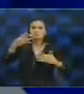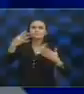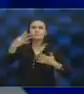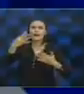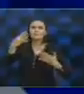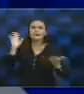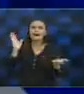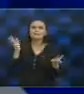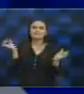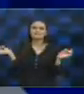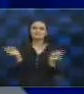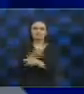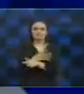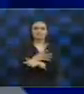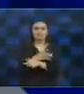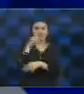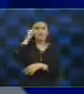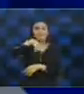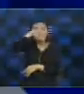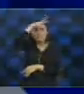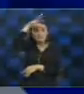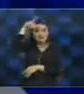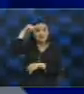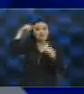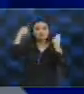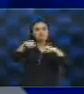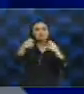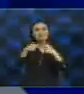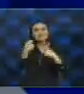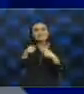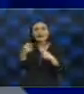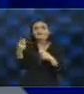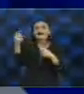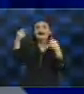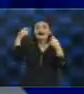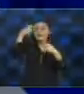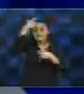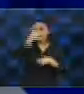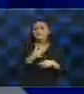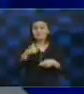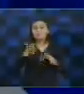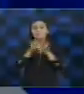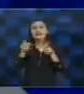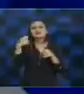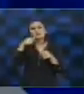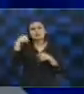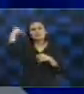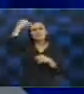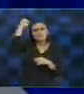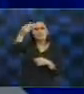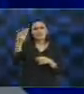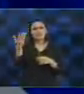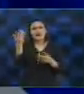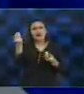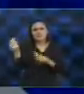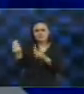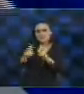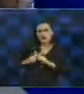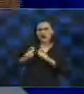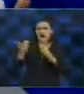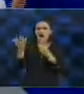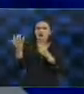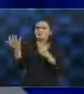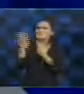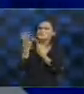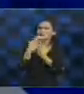mandato. Manaus precisa de uma bagagem administrativa que eu não tinha. Teria que ter sido secretário de pastas importantes. Teria que ter sido deputado federal,